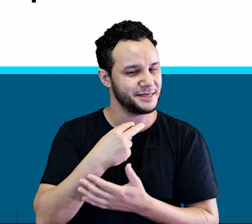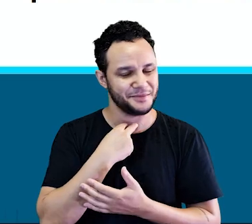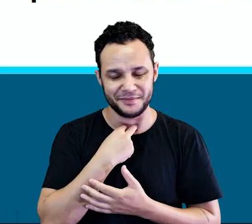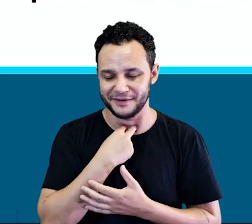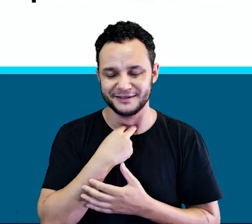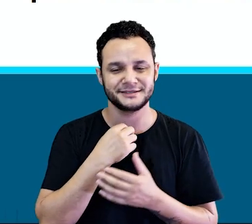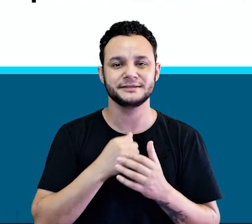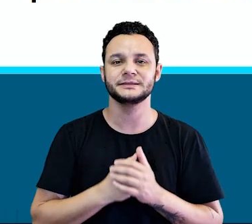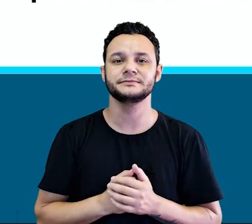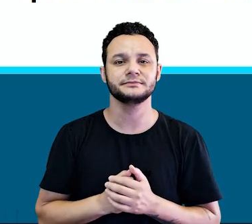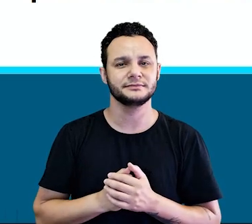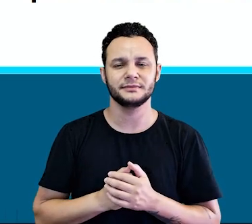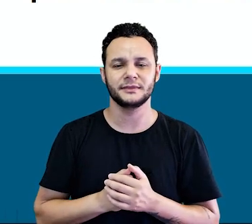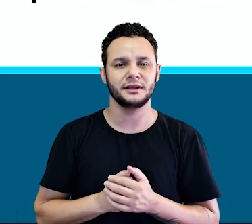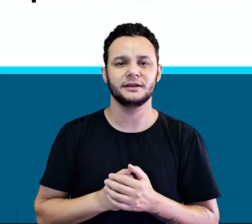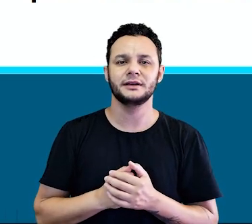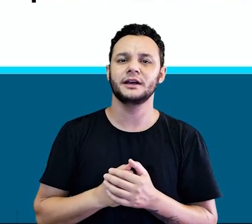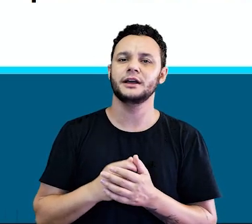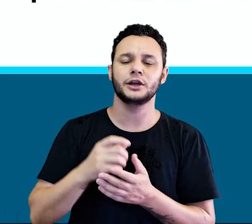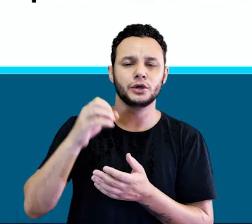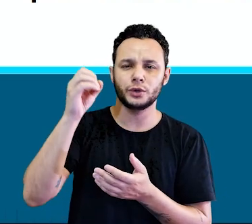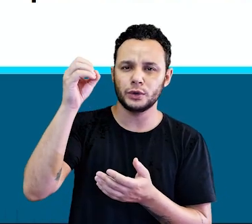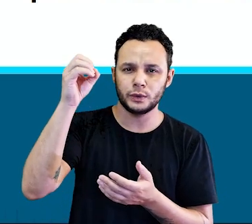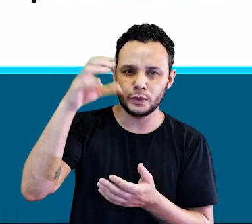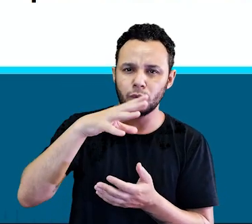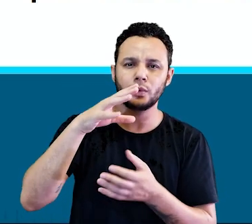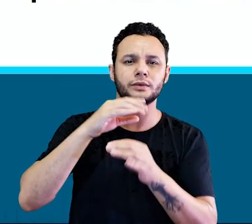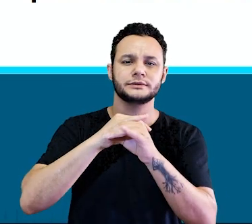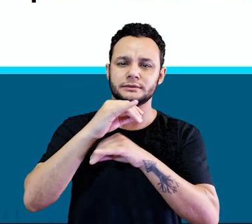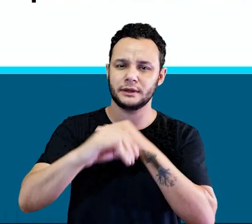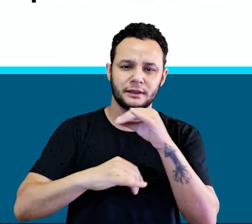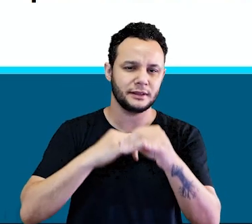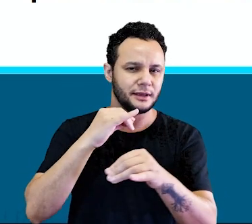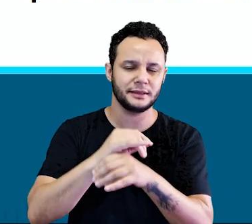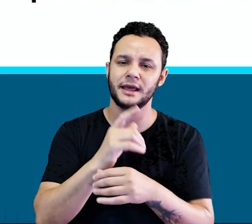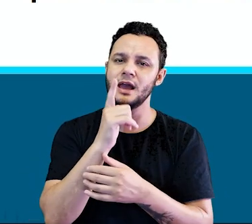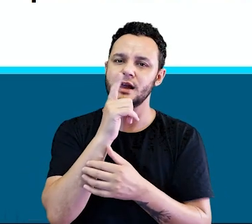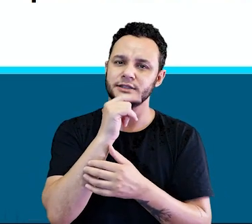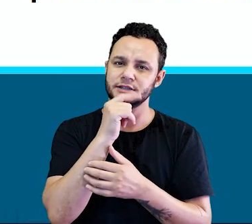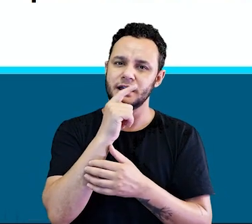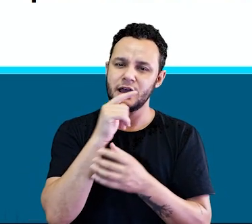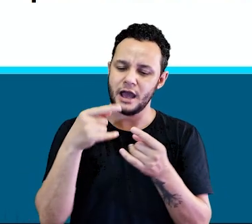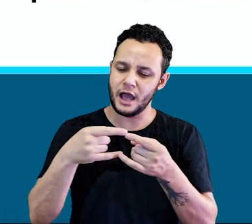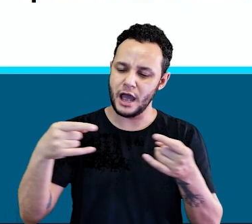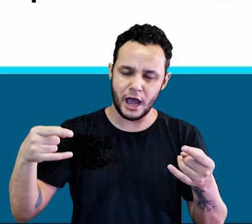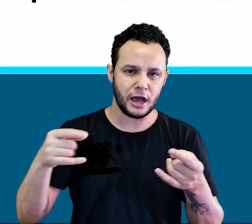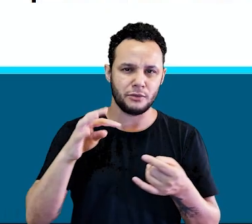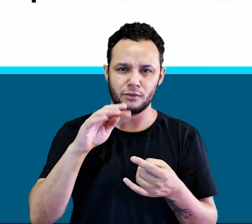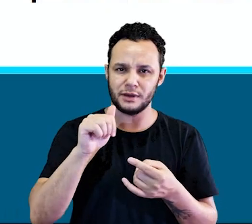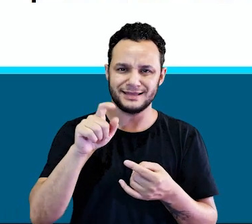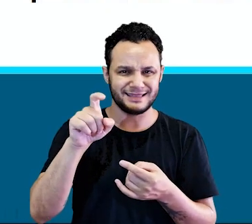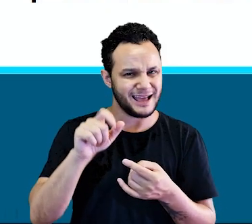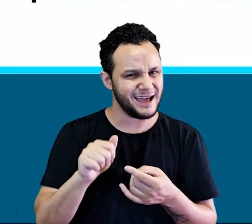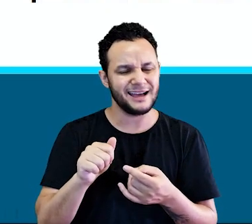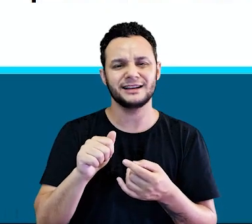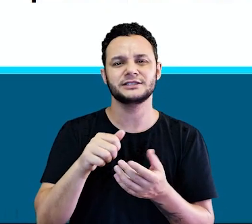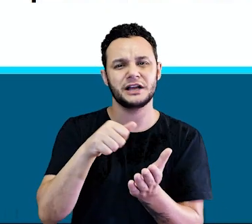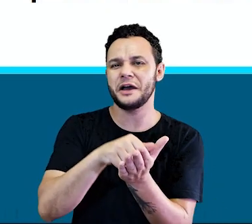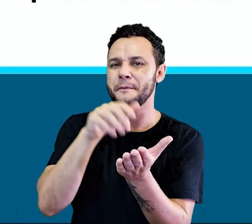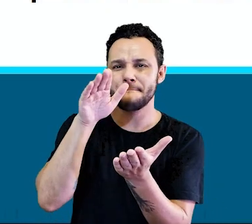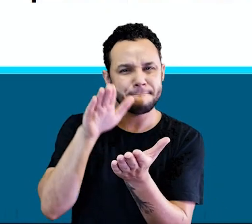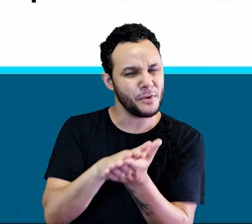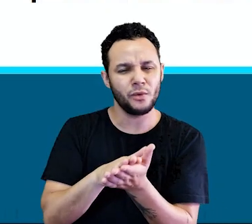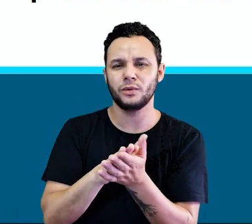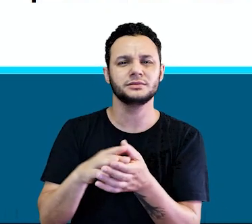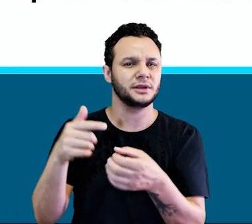não pode. Pagamentos como energia, internet, água, qualquer tipo de taxa, quitação